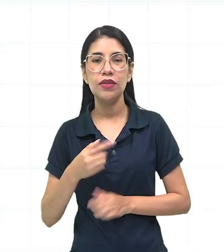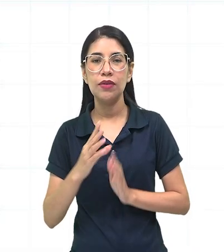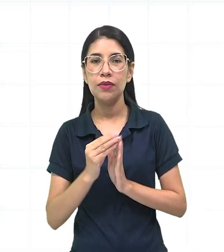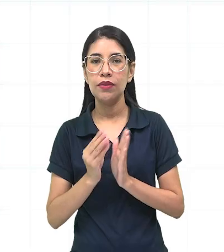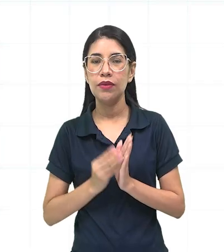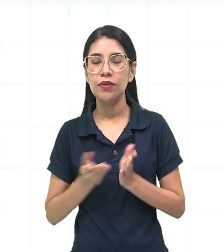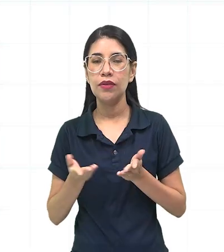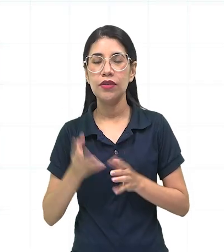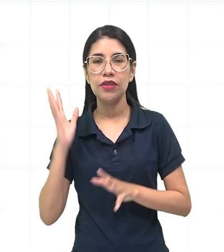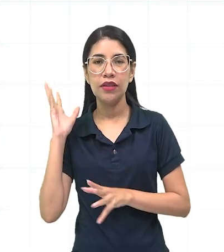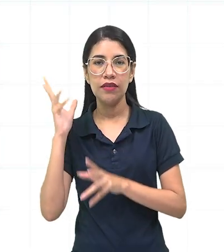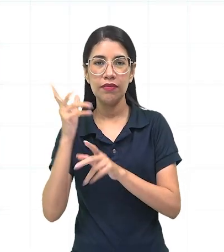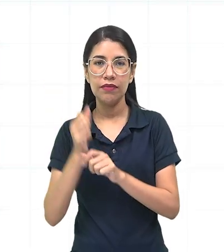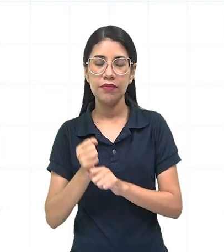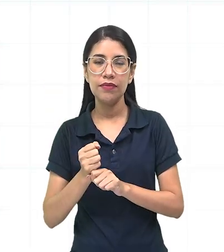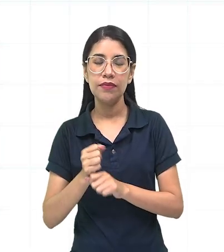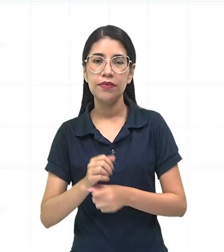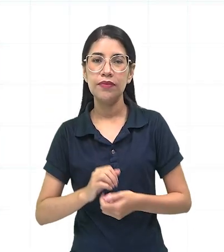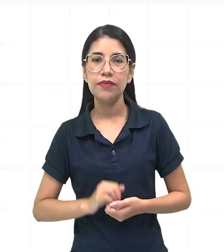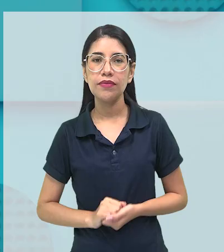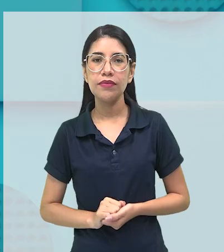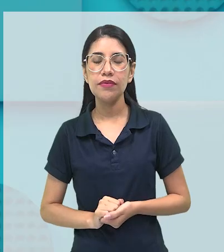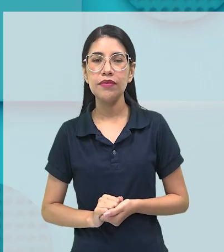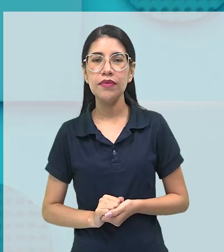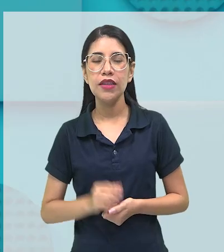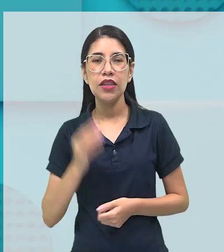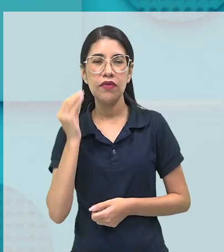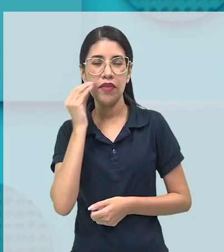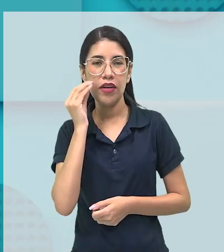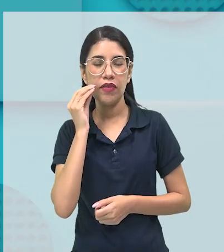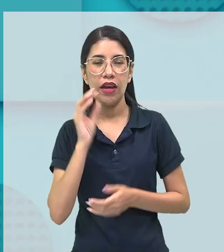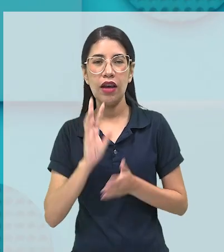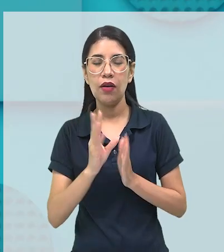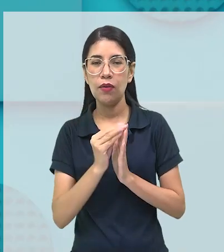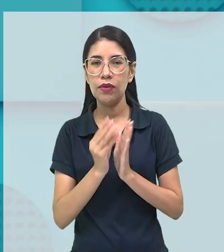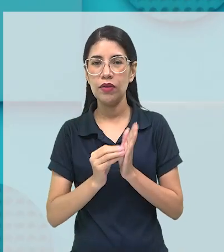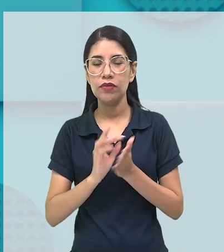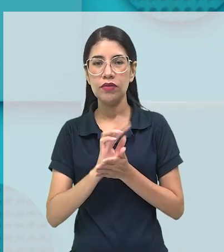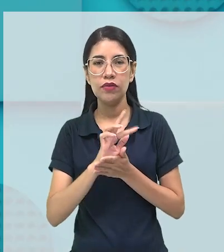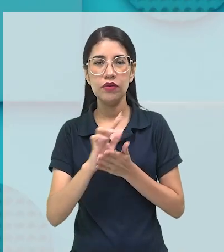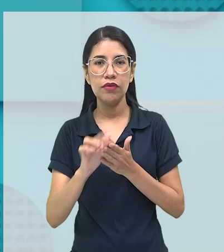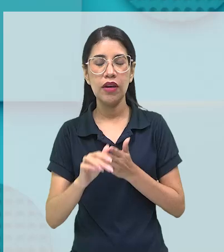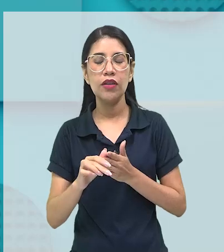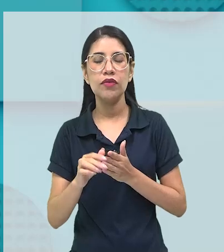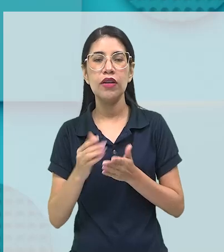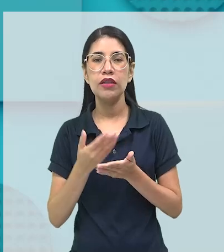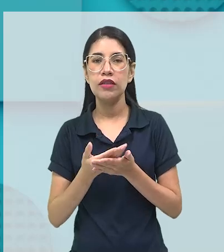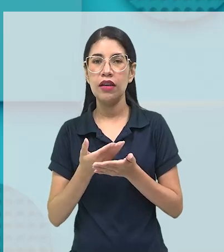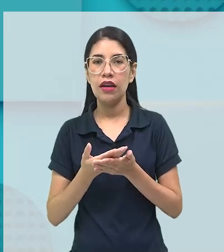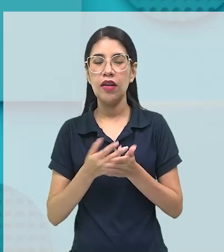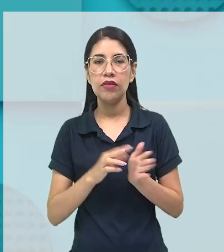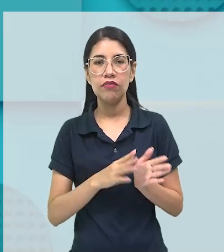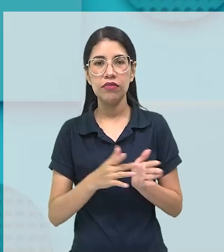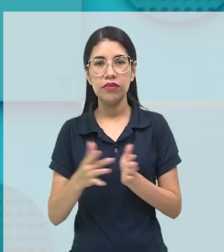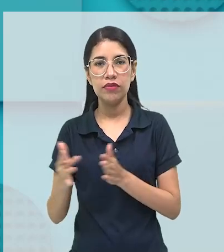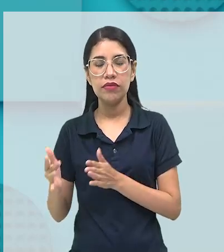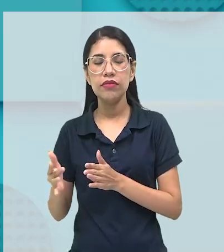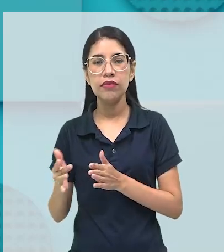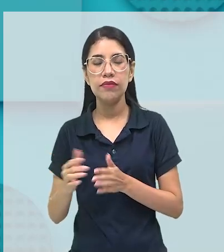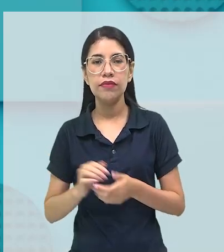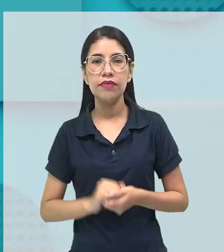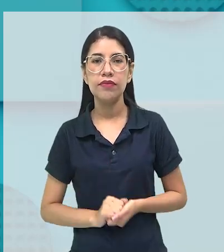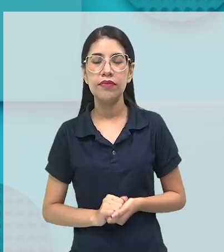teremos a revisão e avaliação. Vamos rever aí muitos conceitos e os conteúdos aprendidos ao longo